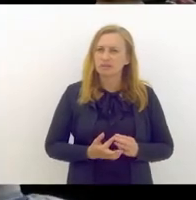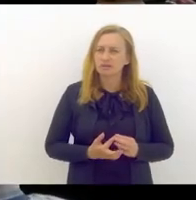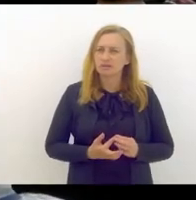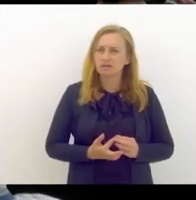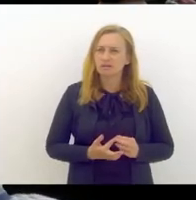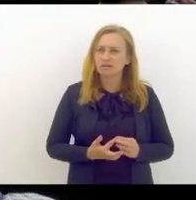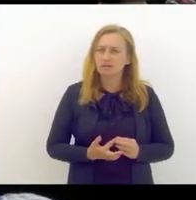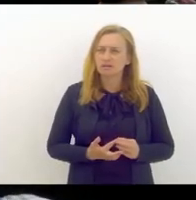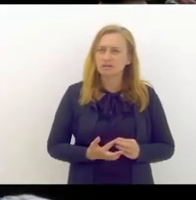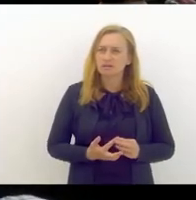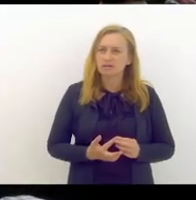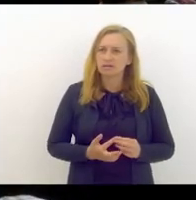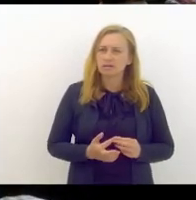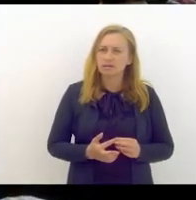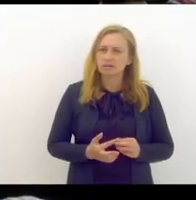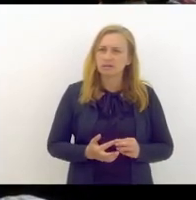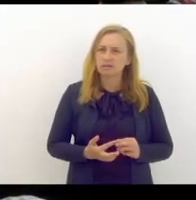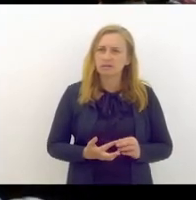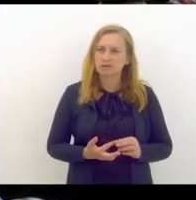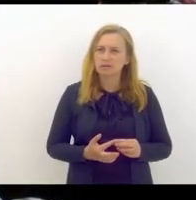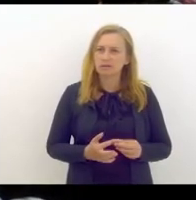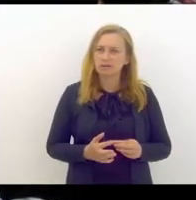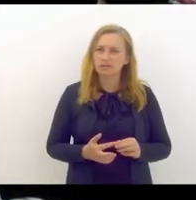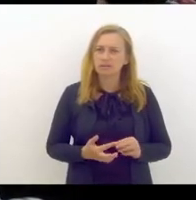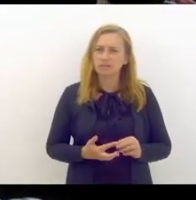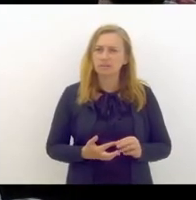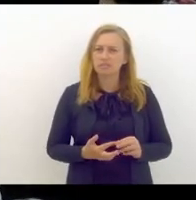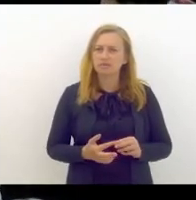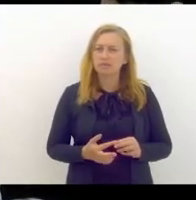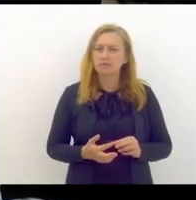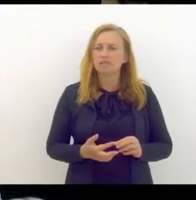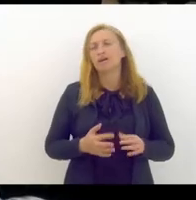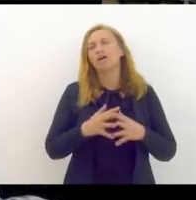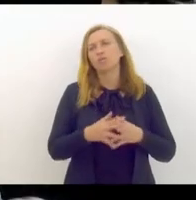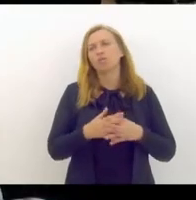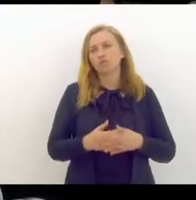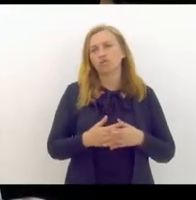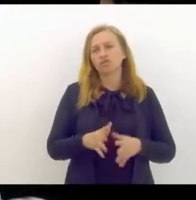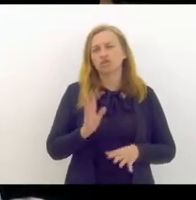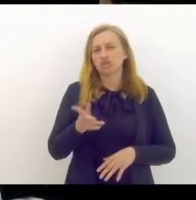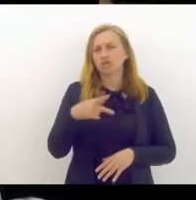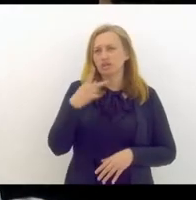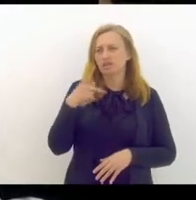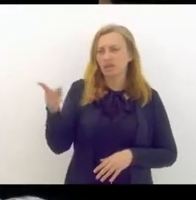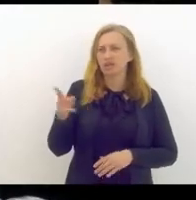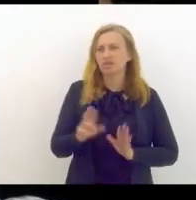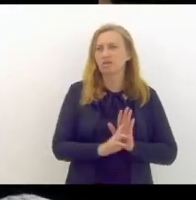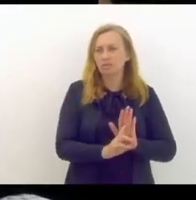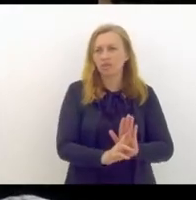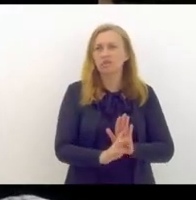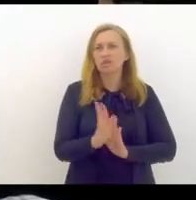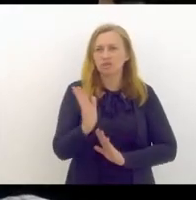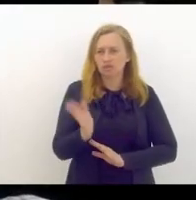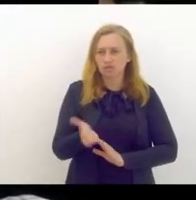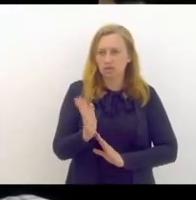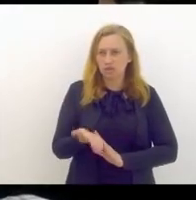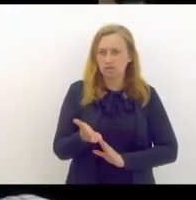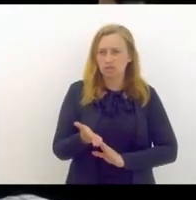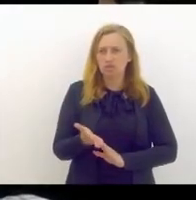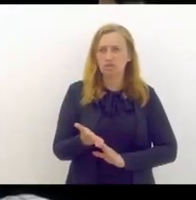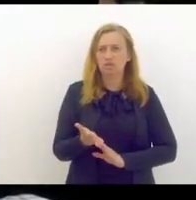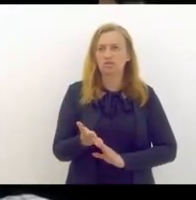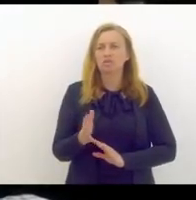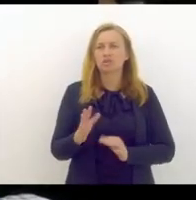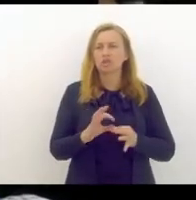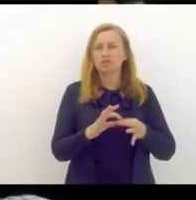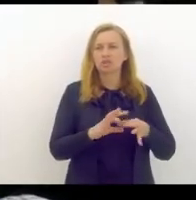Está sim. O senhor movimento é ética e política também, né? Perfeito. Eu confundi aqui porque já tinha falado uma representante do ético e política, mas vamos abrir a palavra